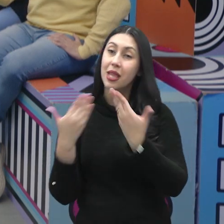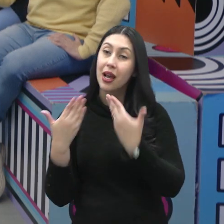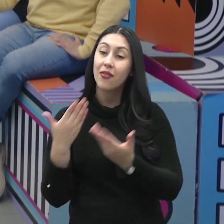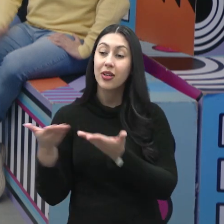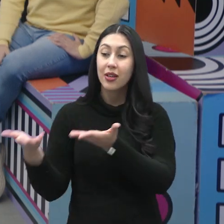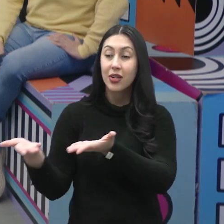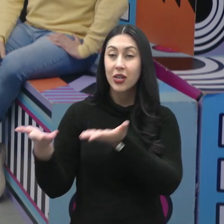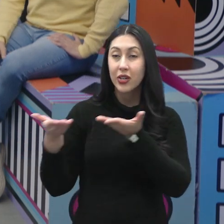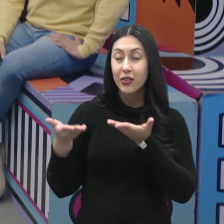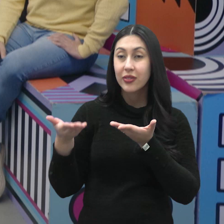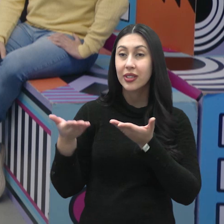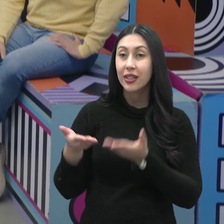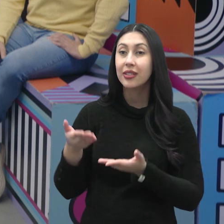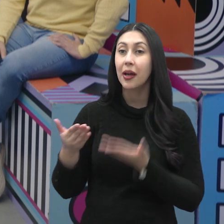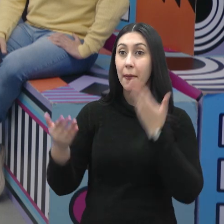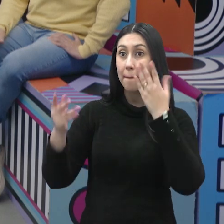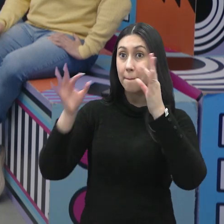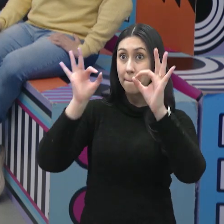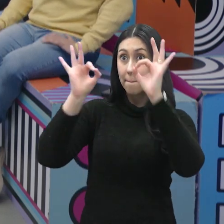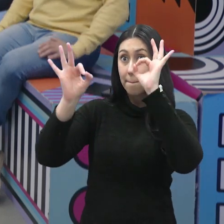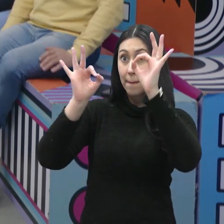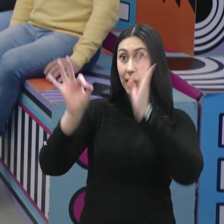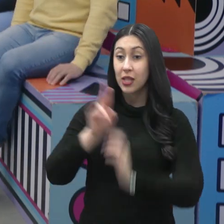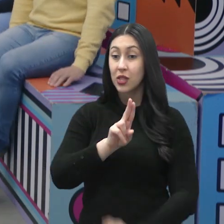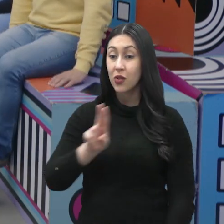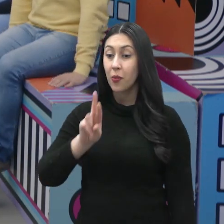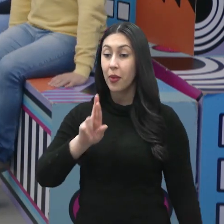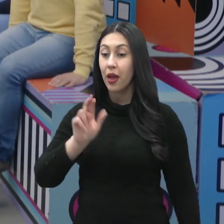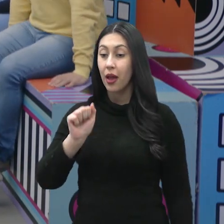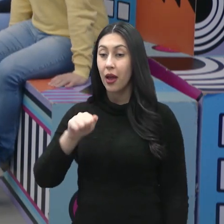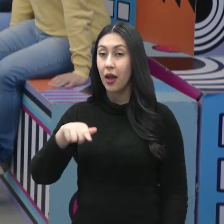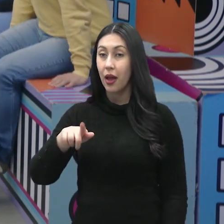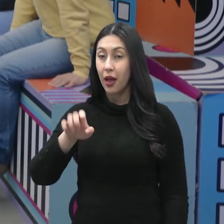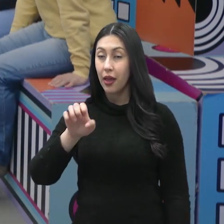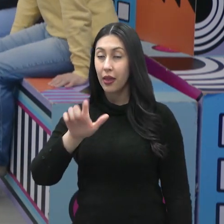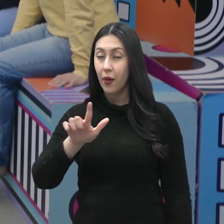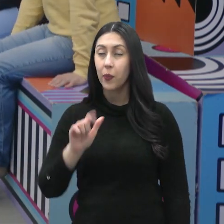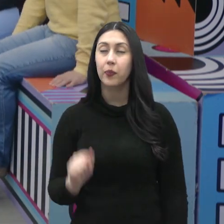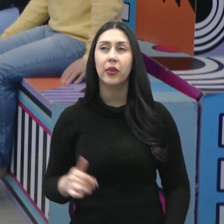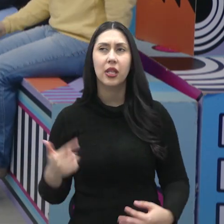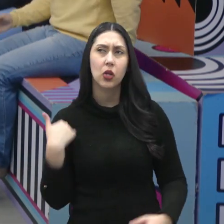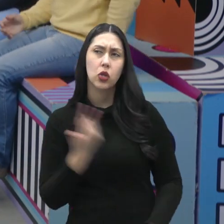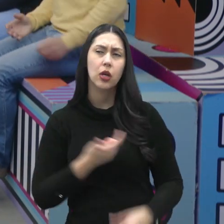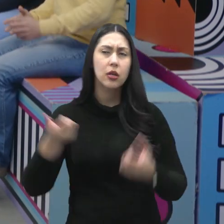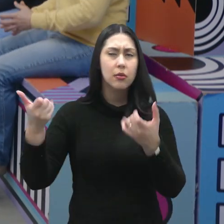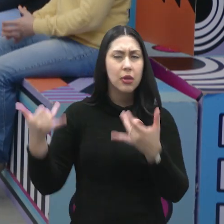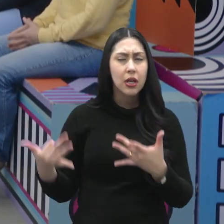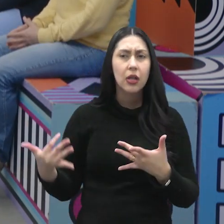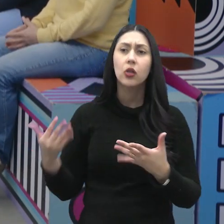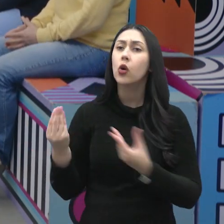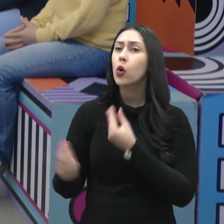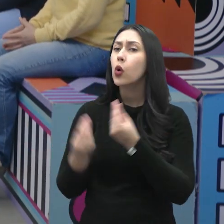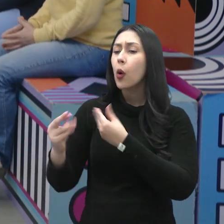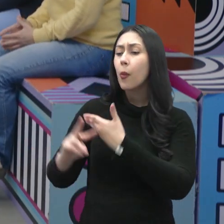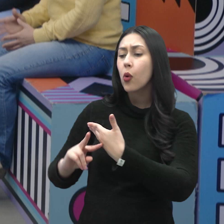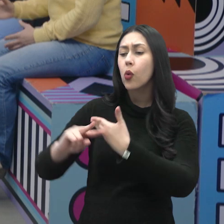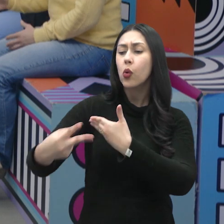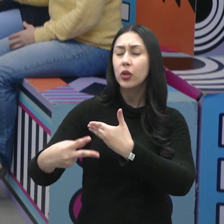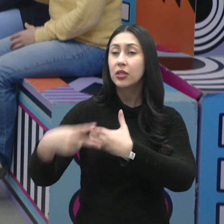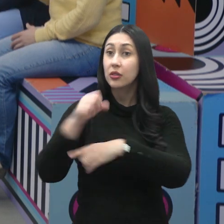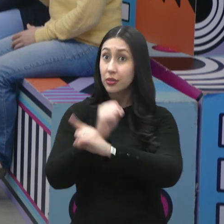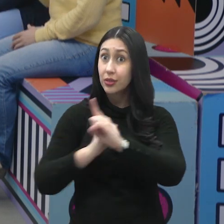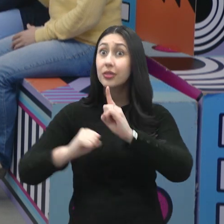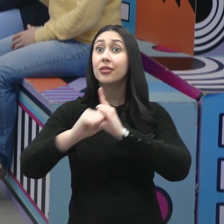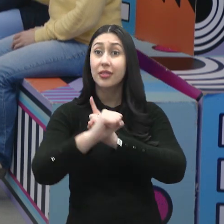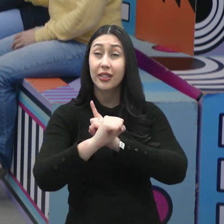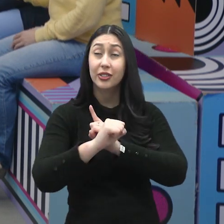nossa convidada, a psicanalista Raquel Armelin. Doutora, a gente estava comentando sobre os impactos disso na sociedade. A situação